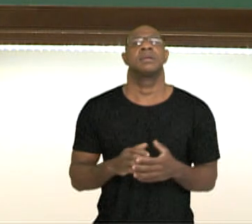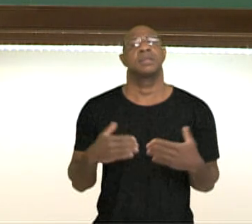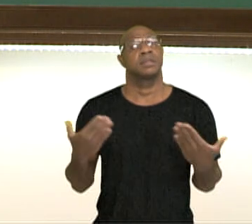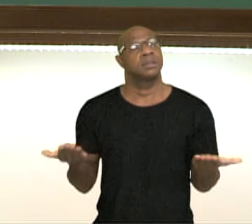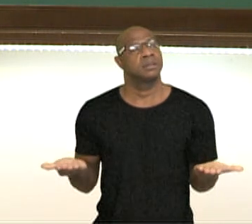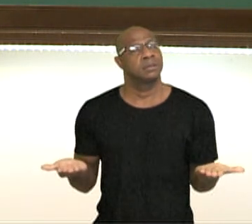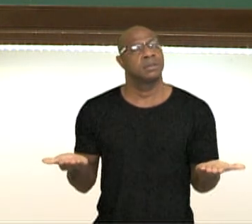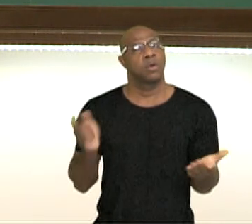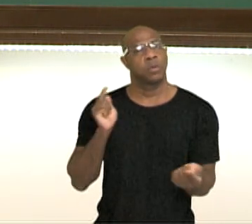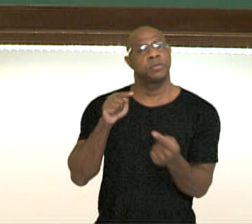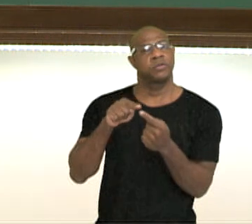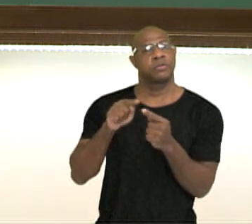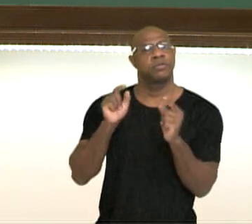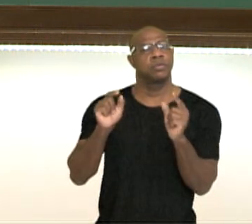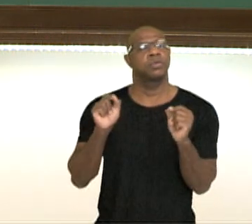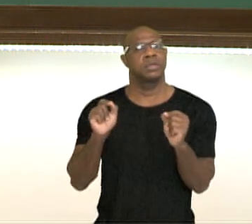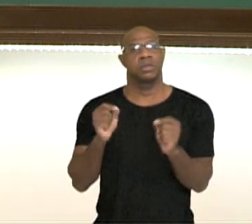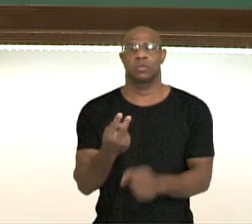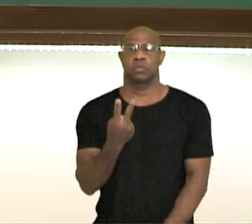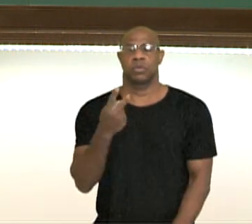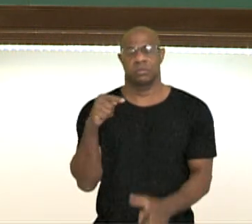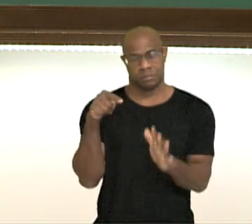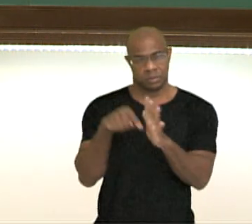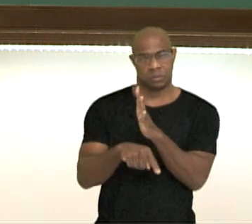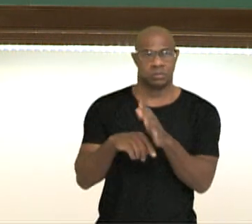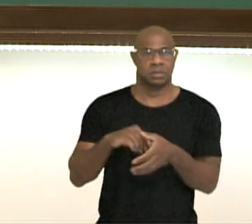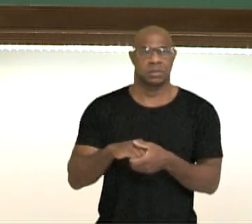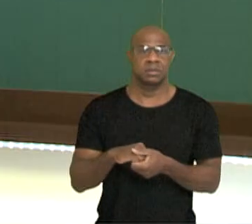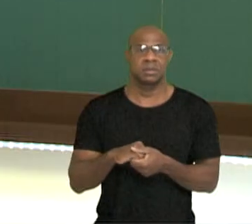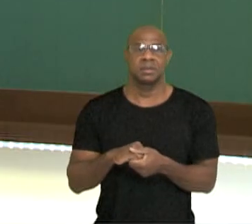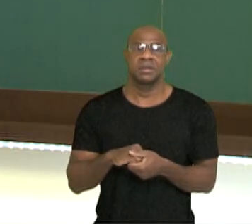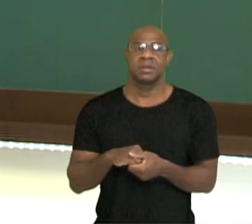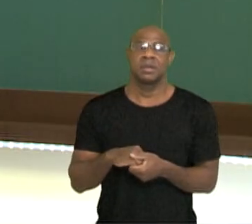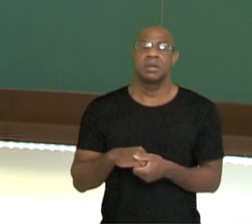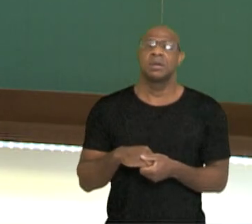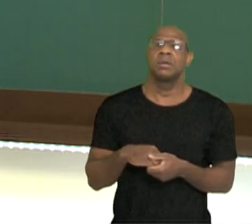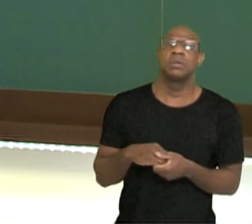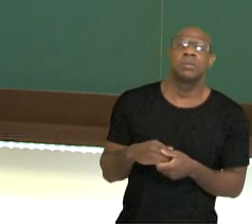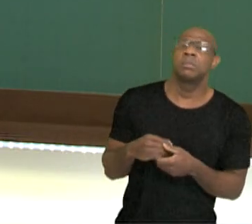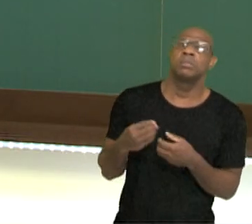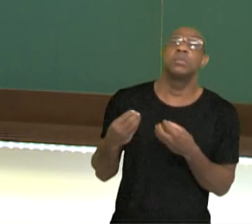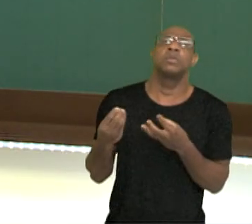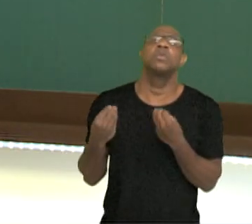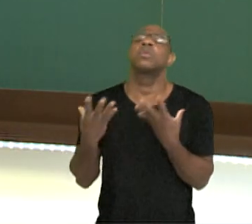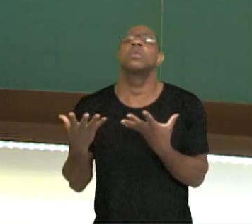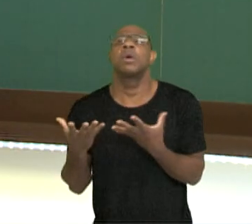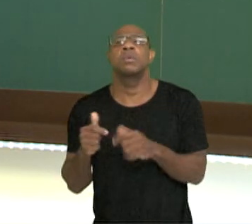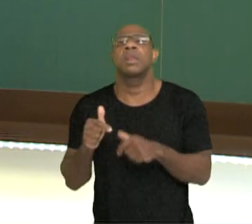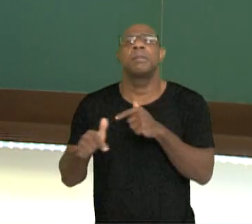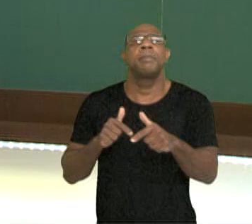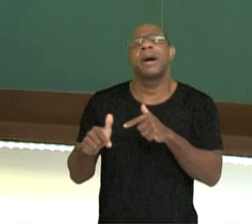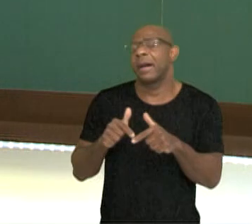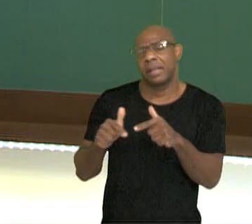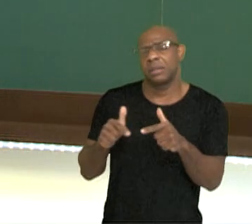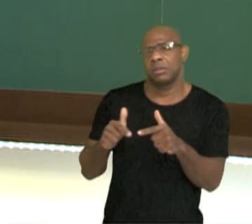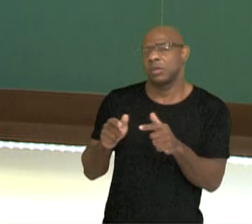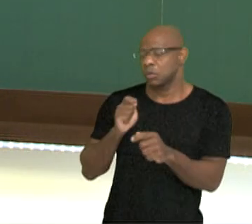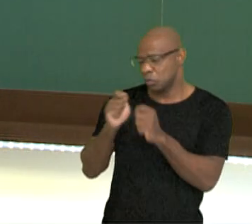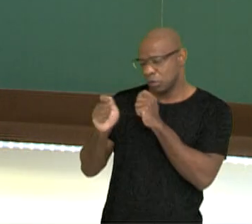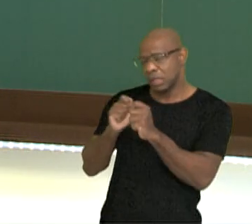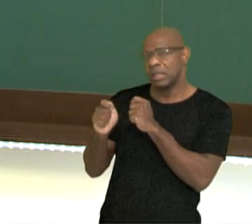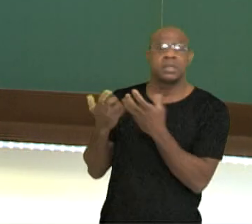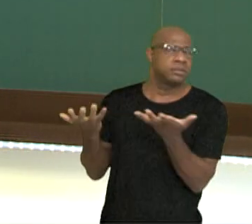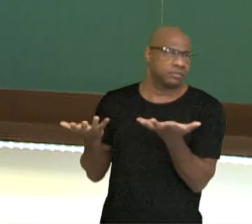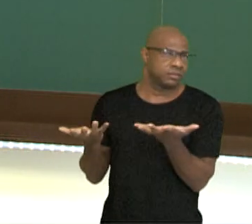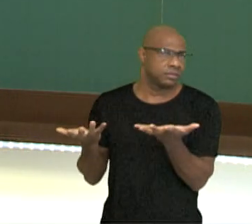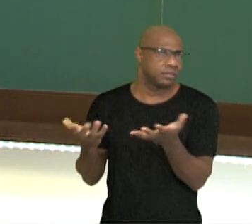Gente, objetivamente eram duas as perguntas. Qual é a função do jornalista segundo a remetente da carta? E qual é a função